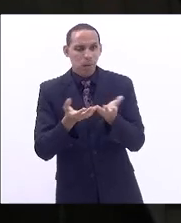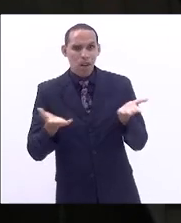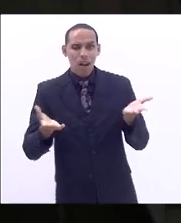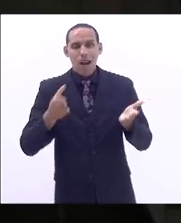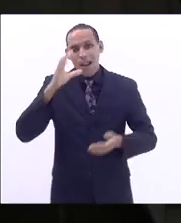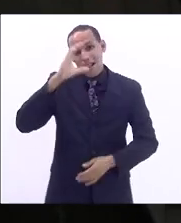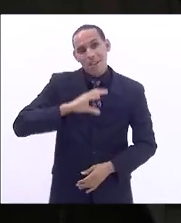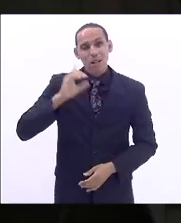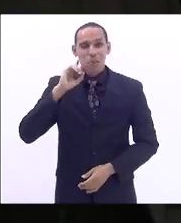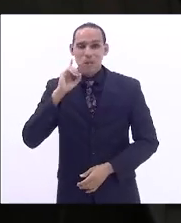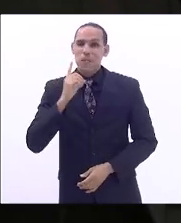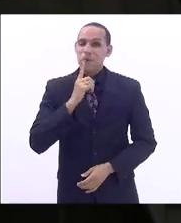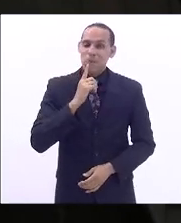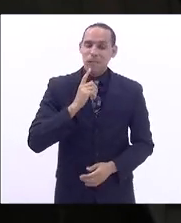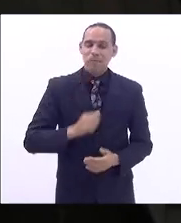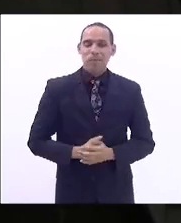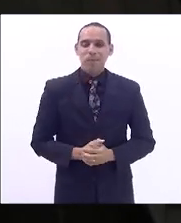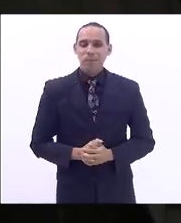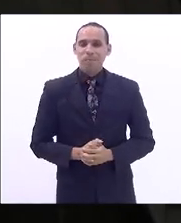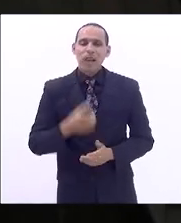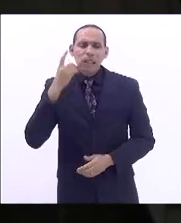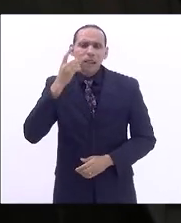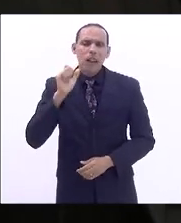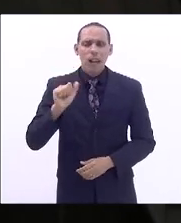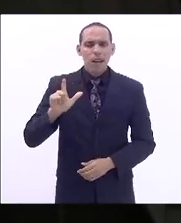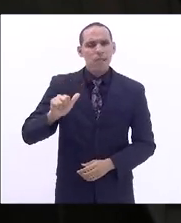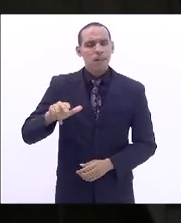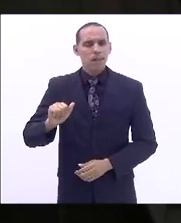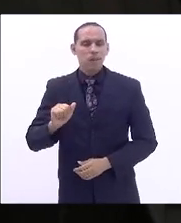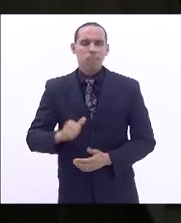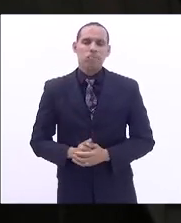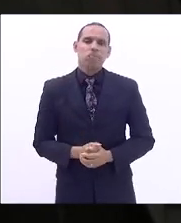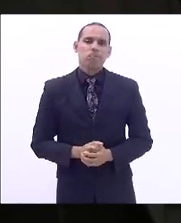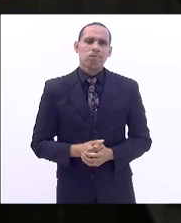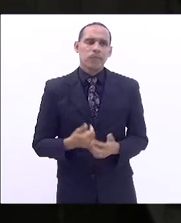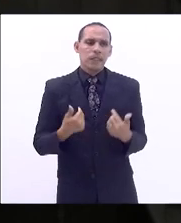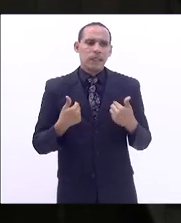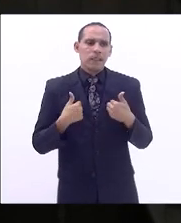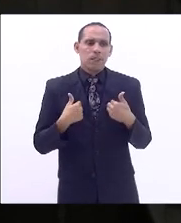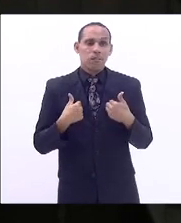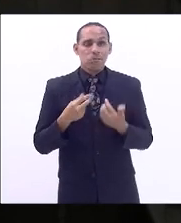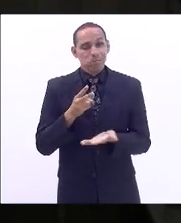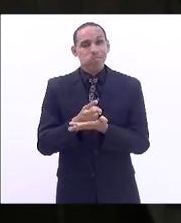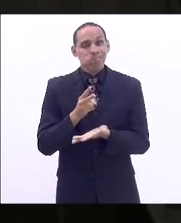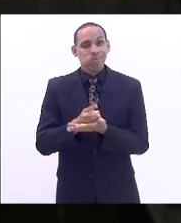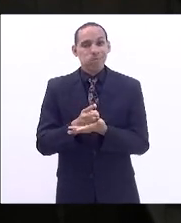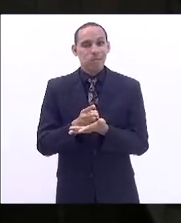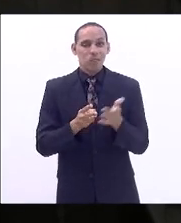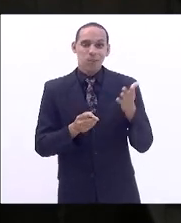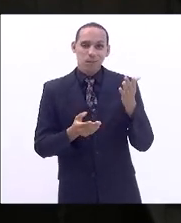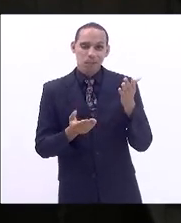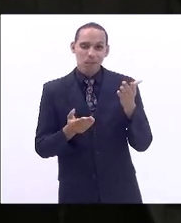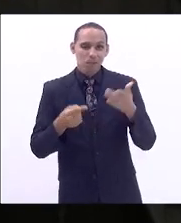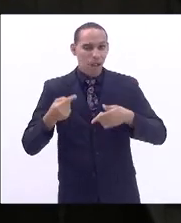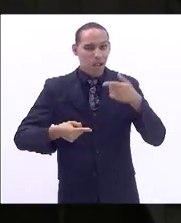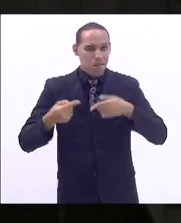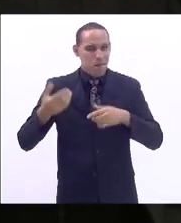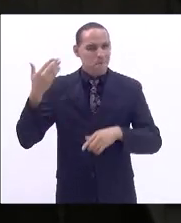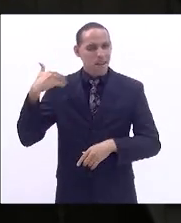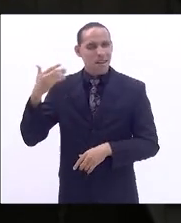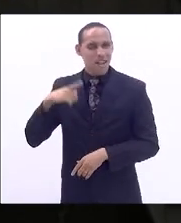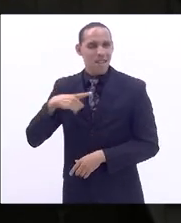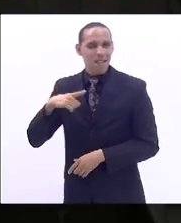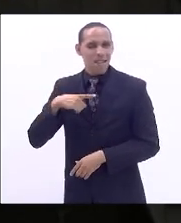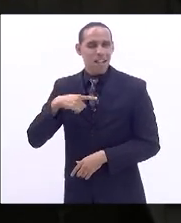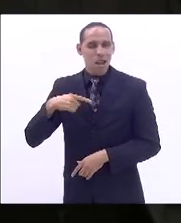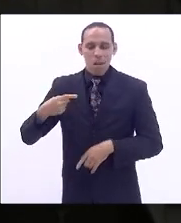a cidadania surda o deputado Alana Passos eu quero de alguma maneira dar sequência ao debate que estava